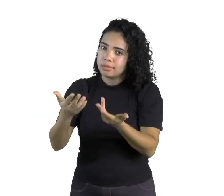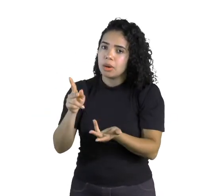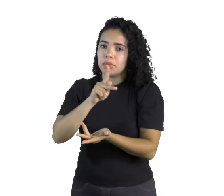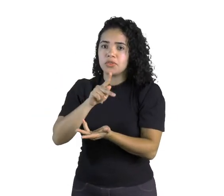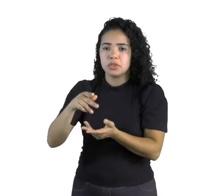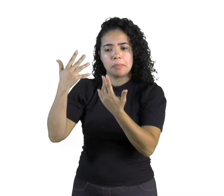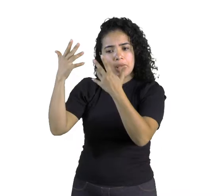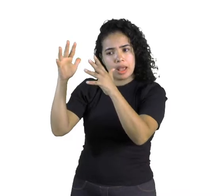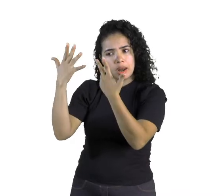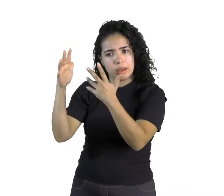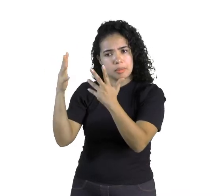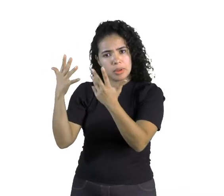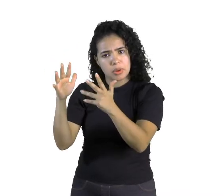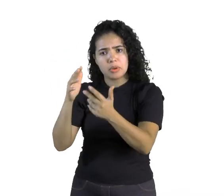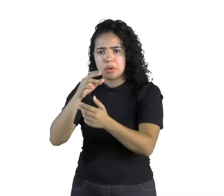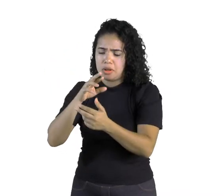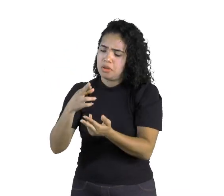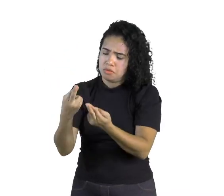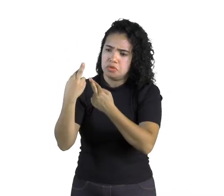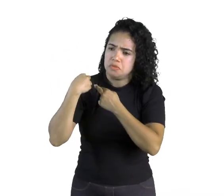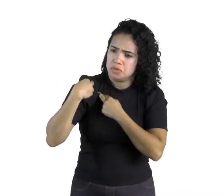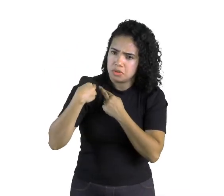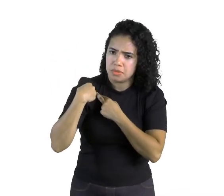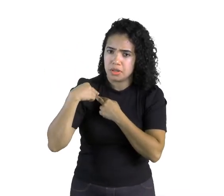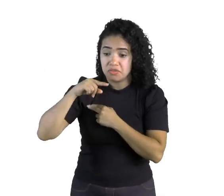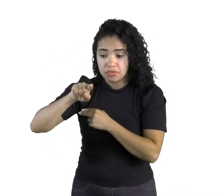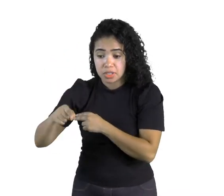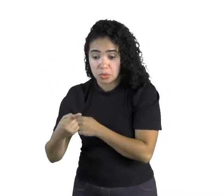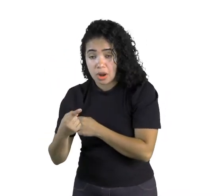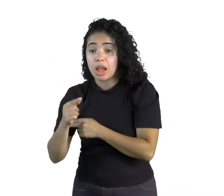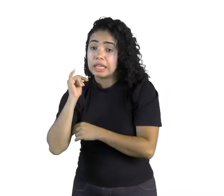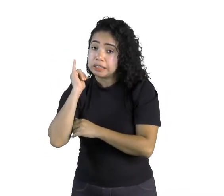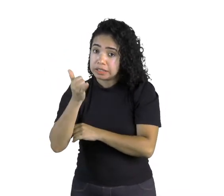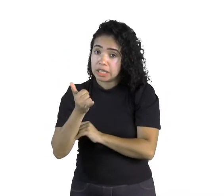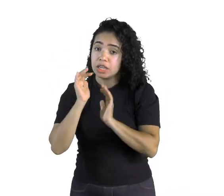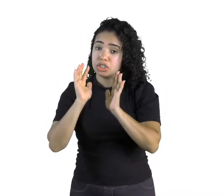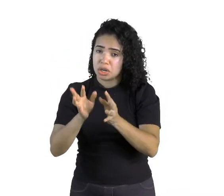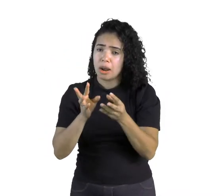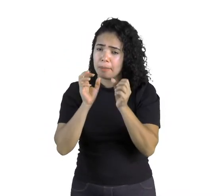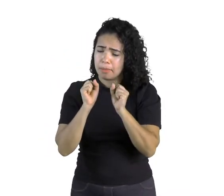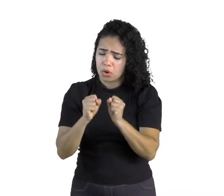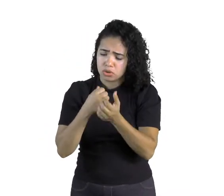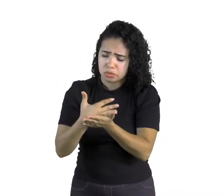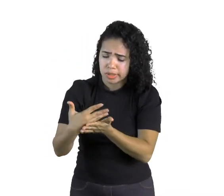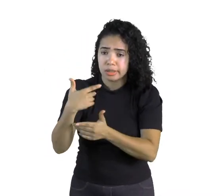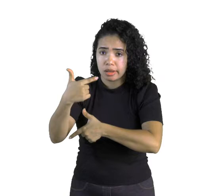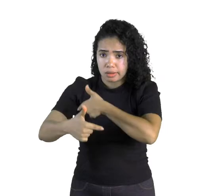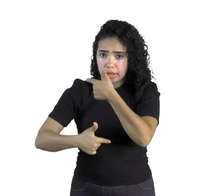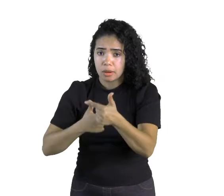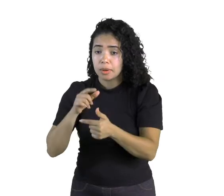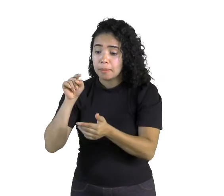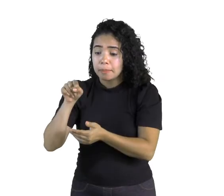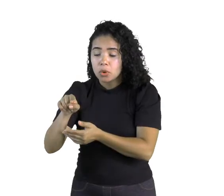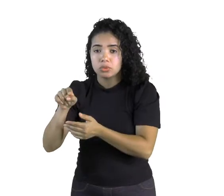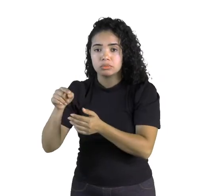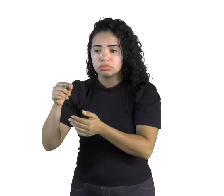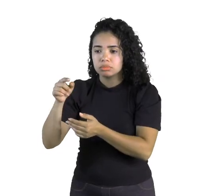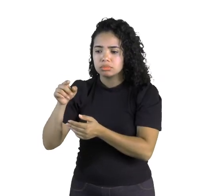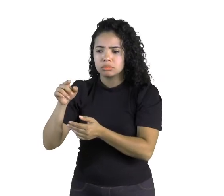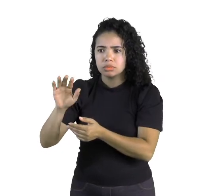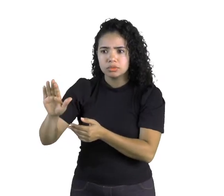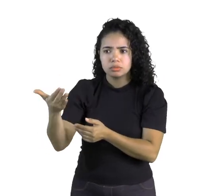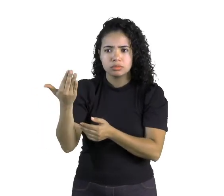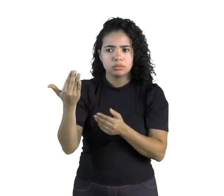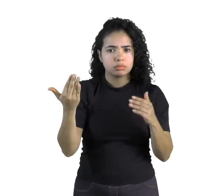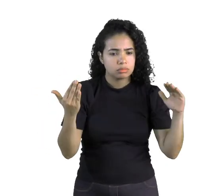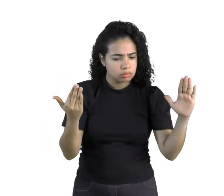os parabenizou pela responsabilidade, vírgula, dizendo que já poderiam começar o trabalho, ponto final. Viram